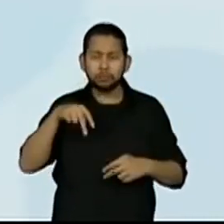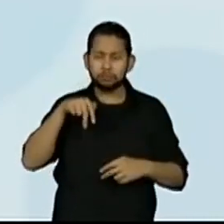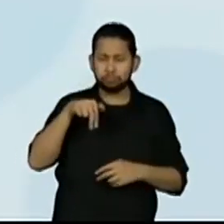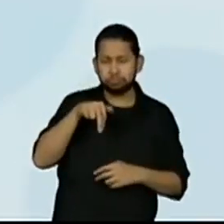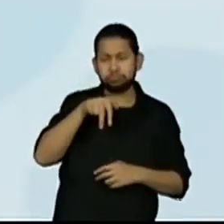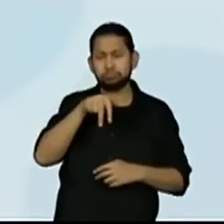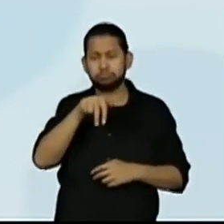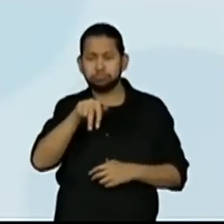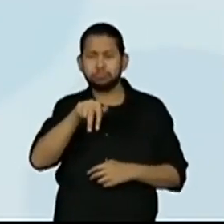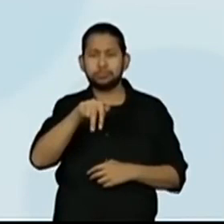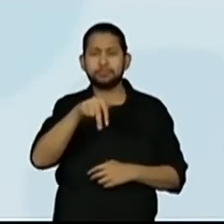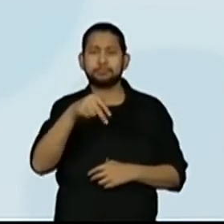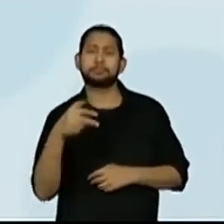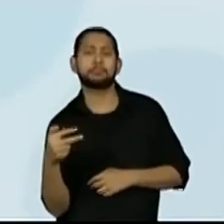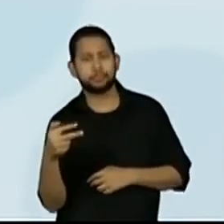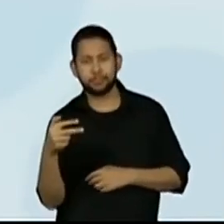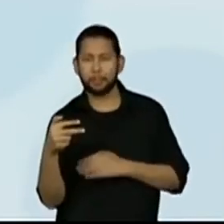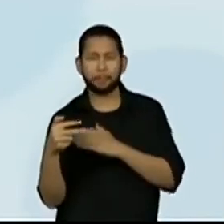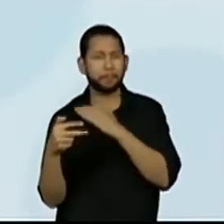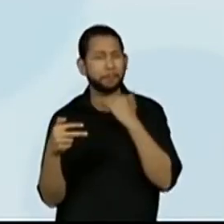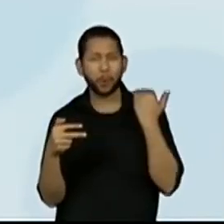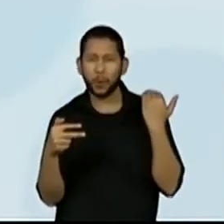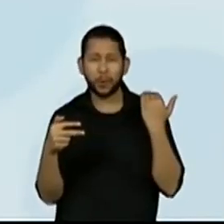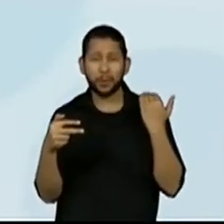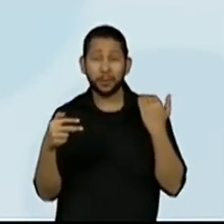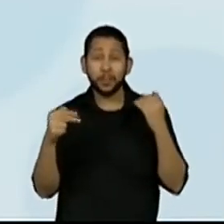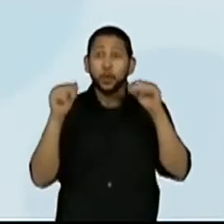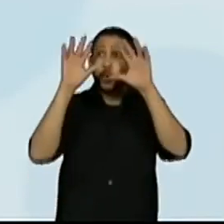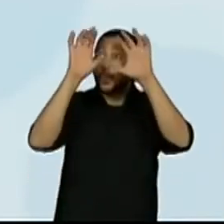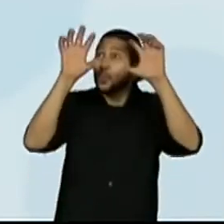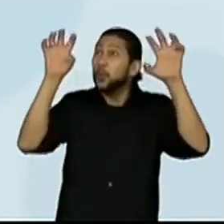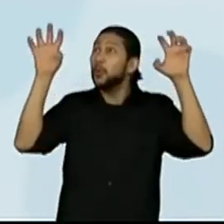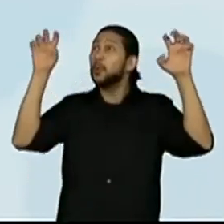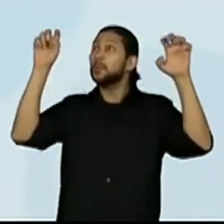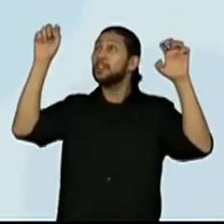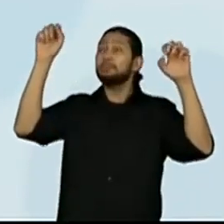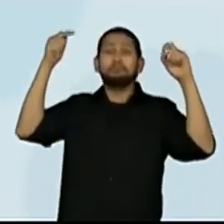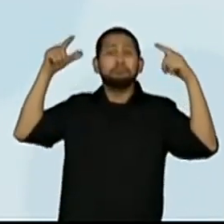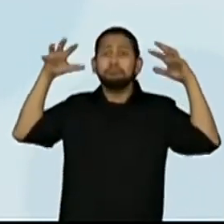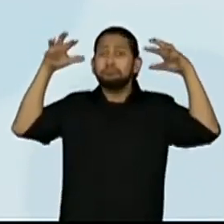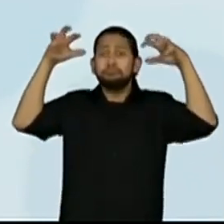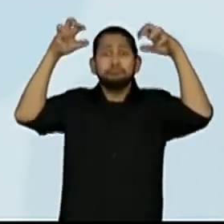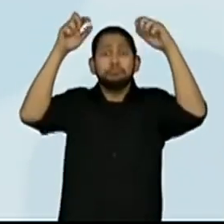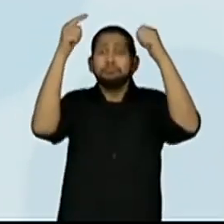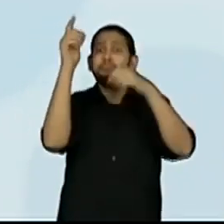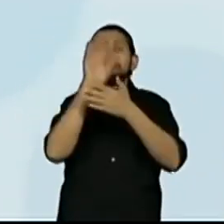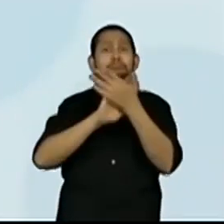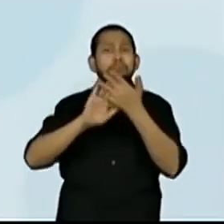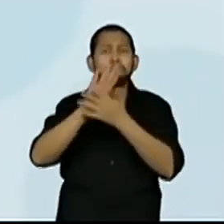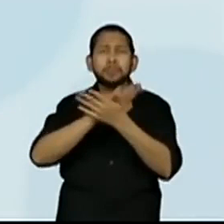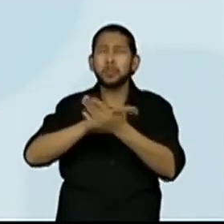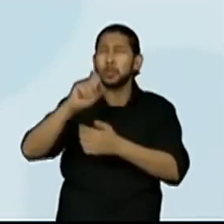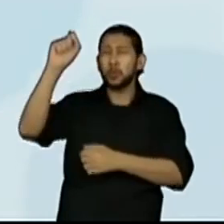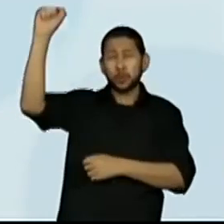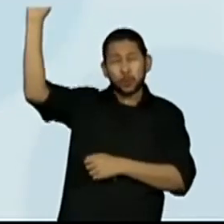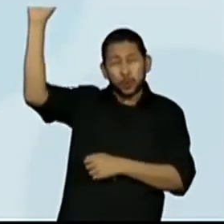Nenhuma nuvem aparece, alteia o dia, o sol cresce, deixando a terra abrasada e